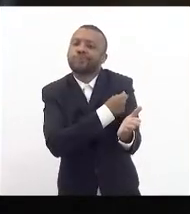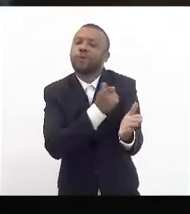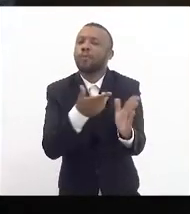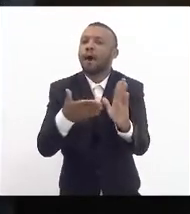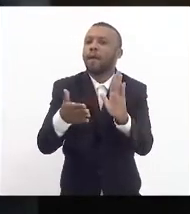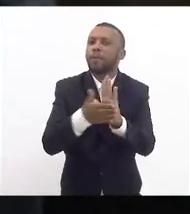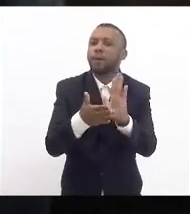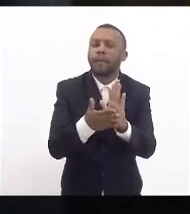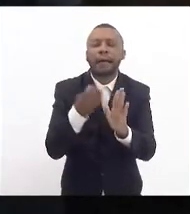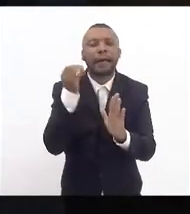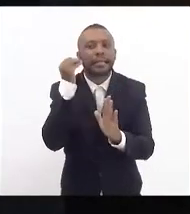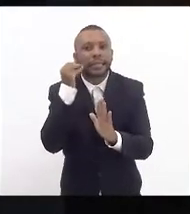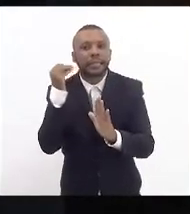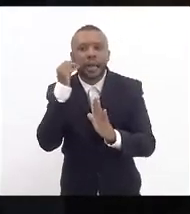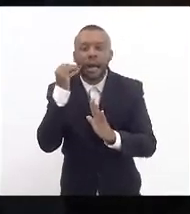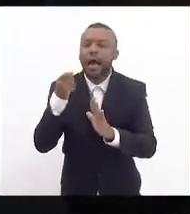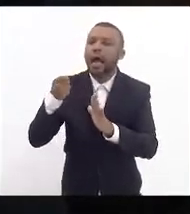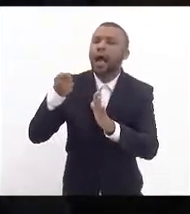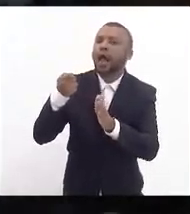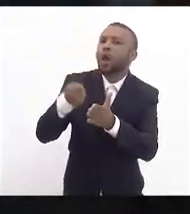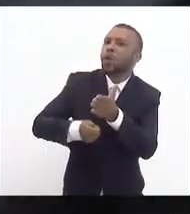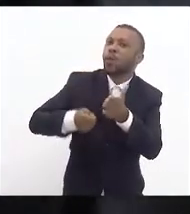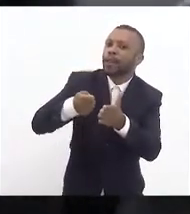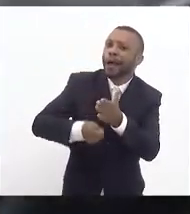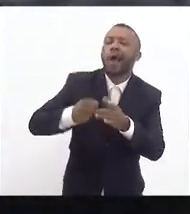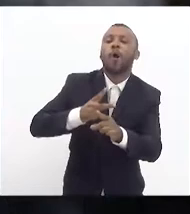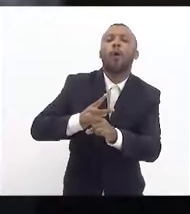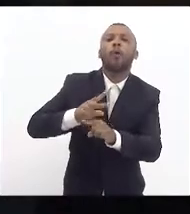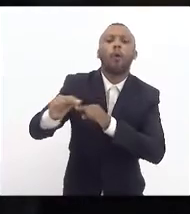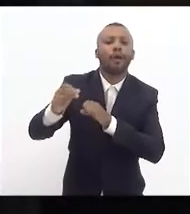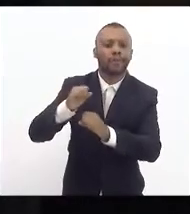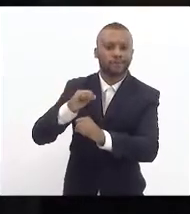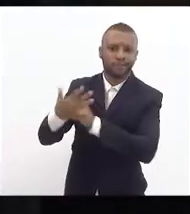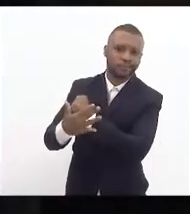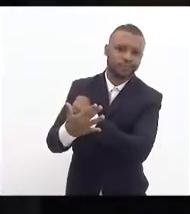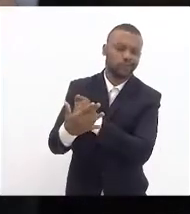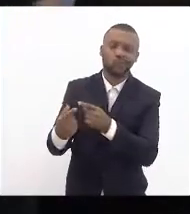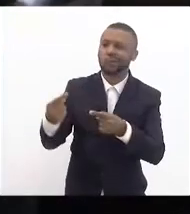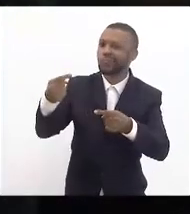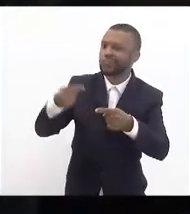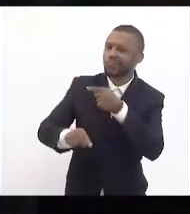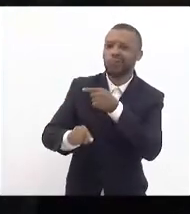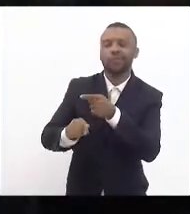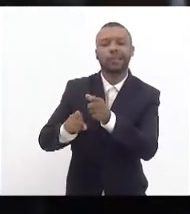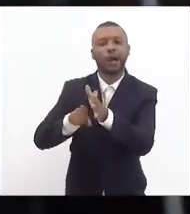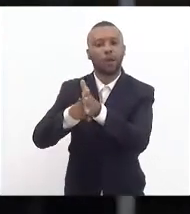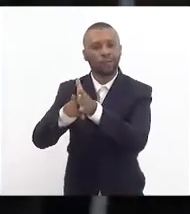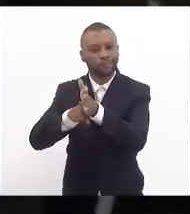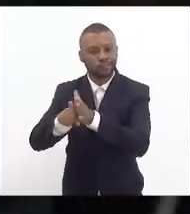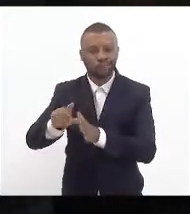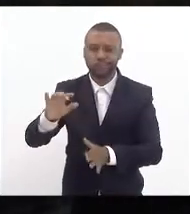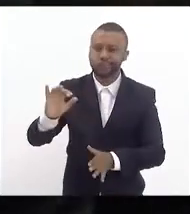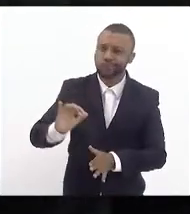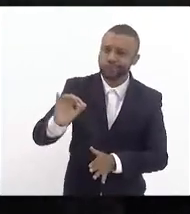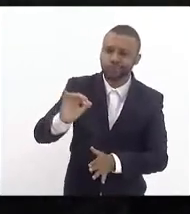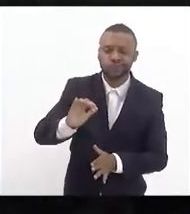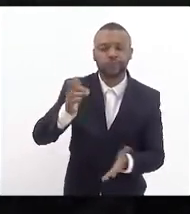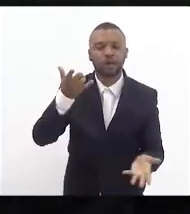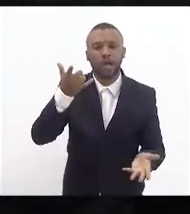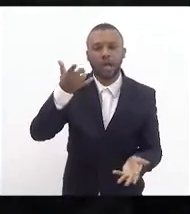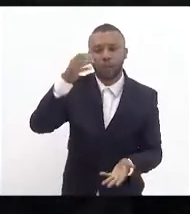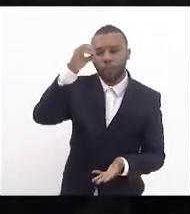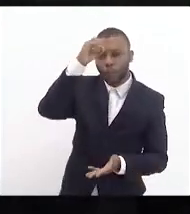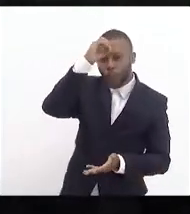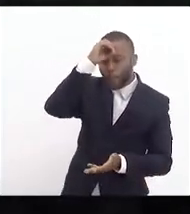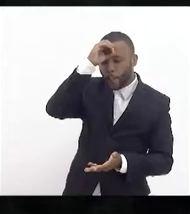a Covid-19, é anticientífico, é inócuo no combate,